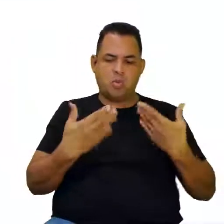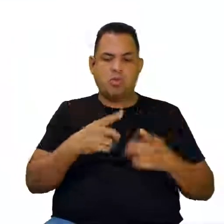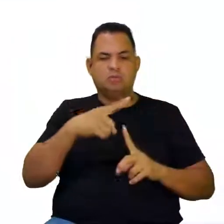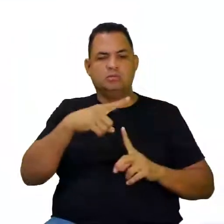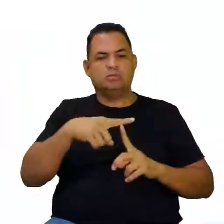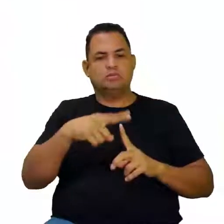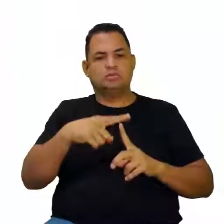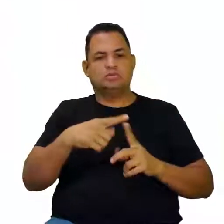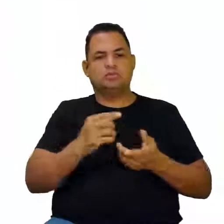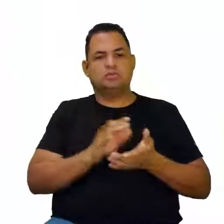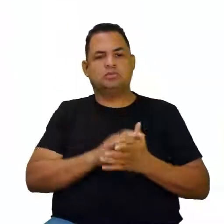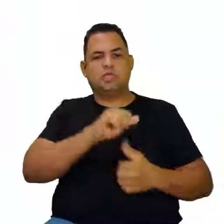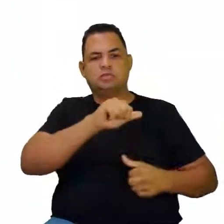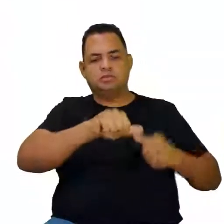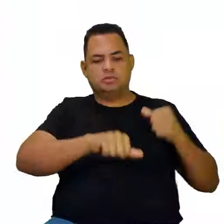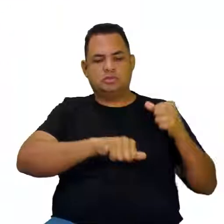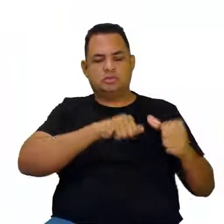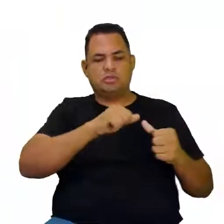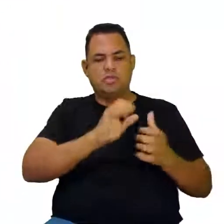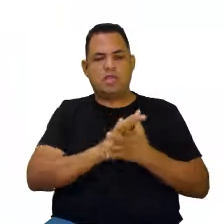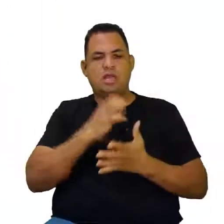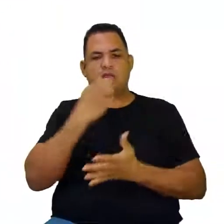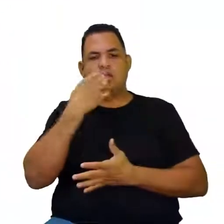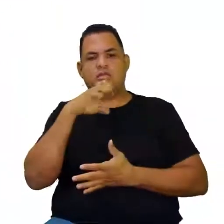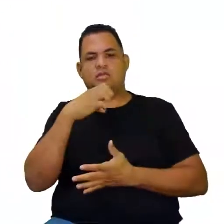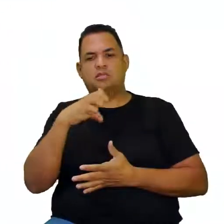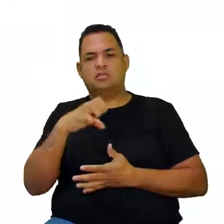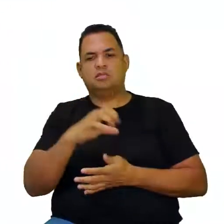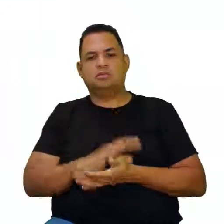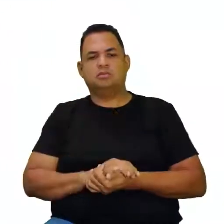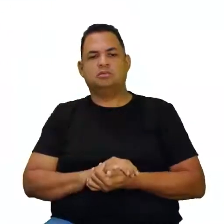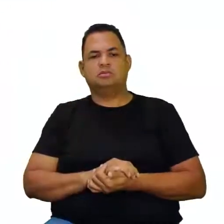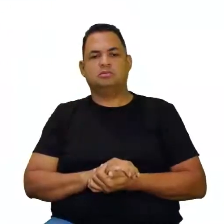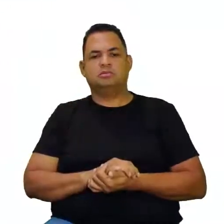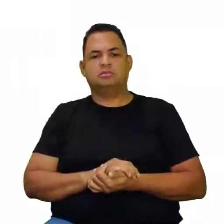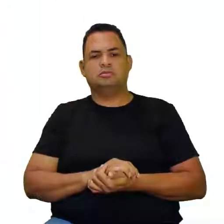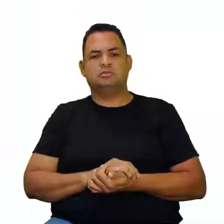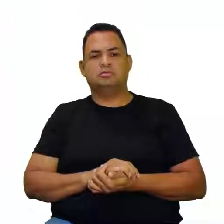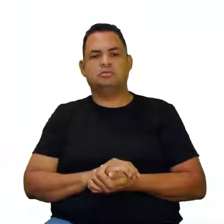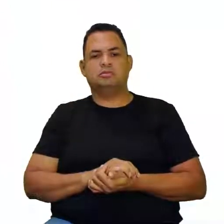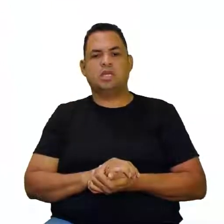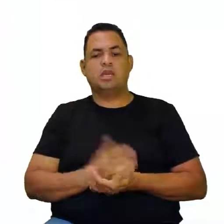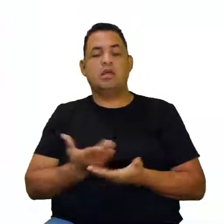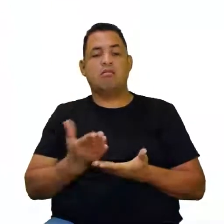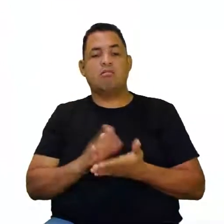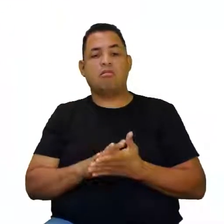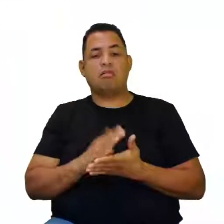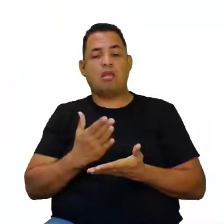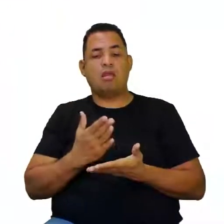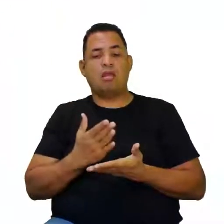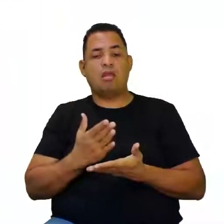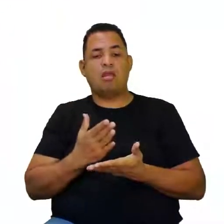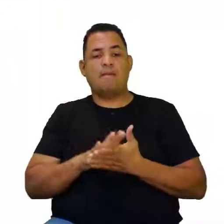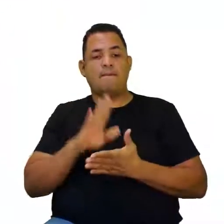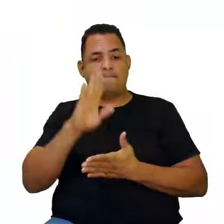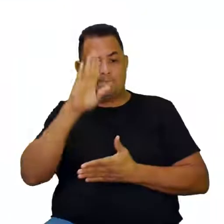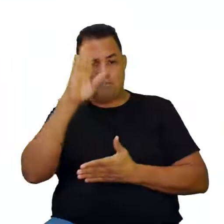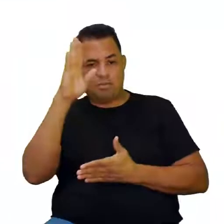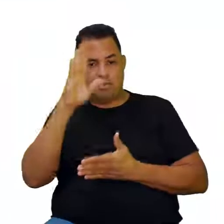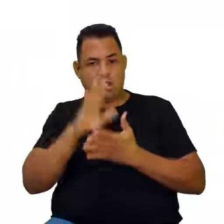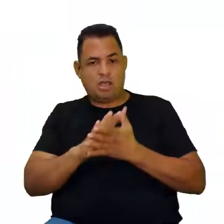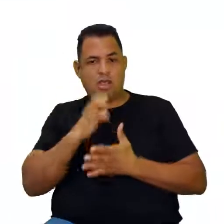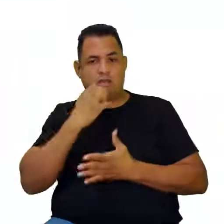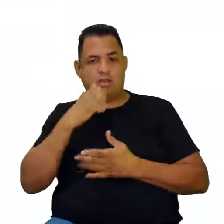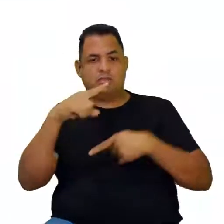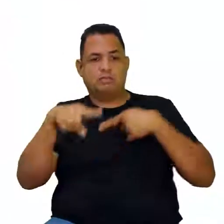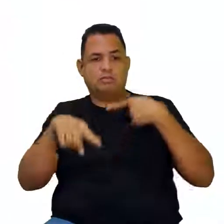utilizada para converter energia. Considera-se apenas o custo da energia produzida